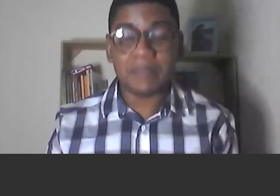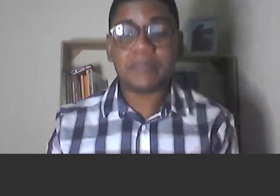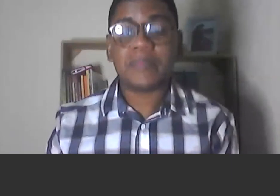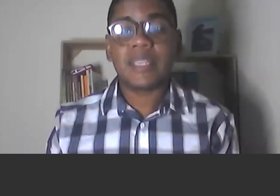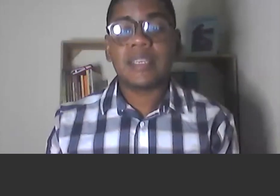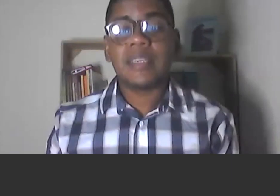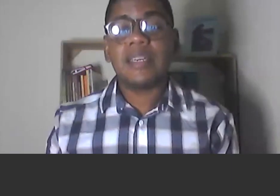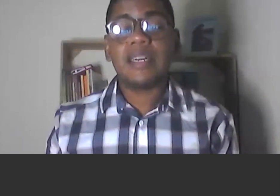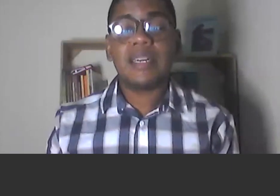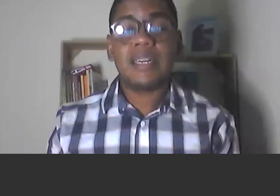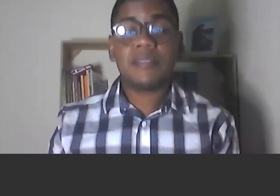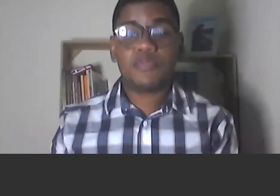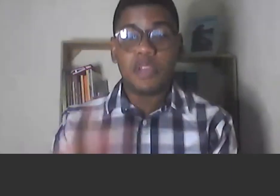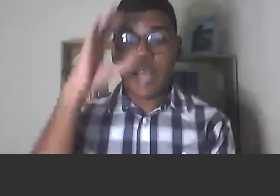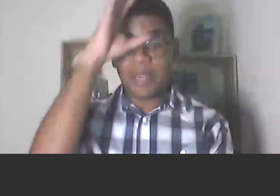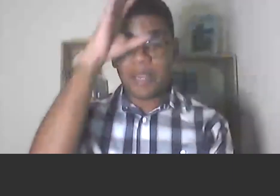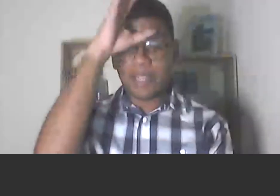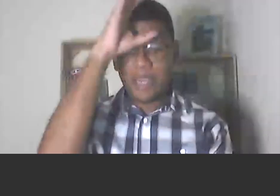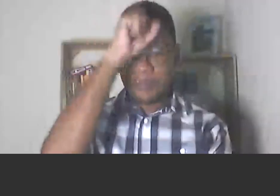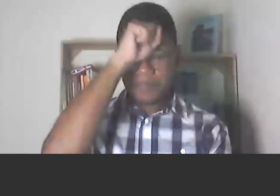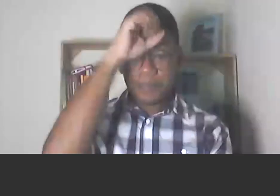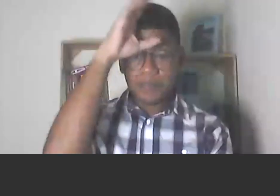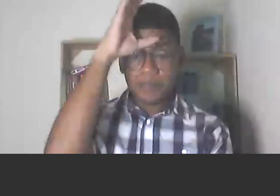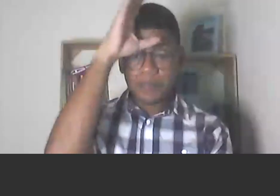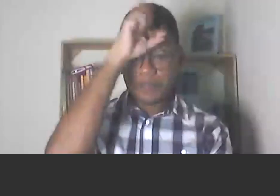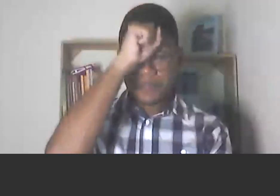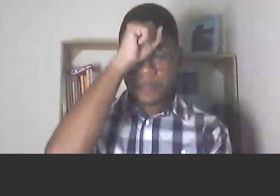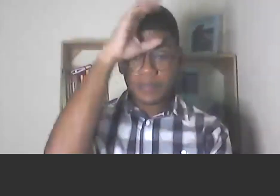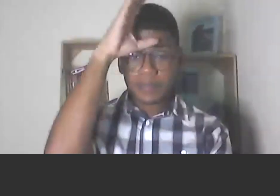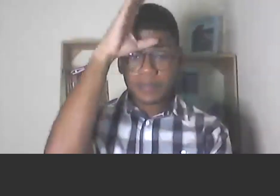Vamos lá. Foi aprender?